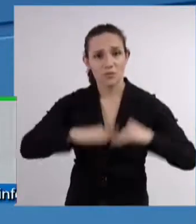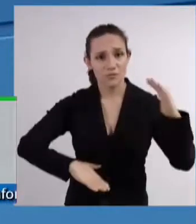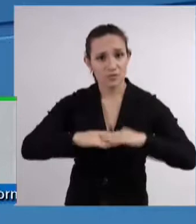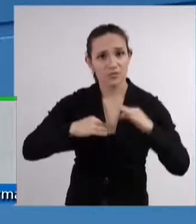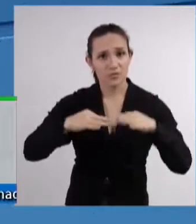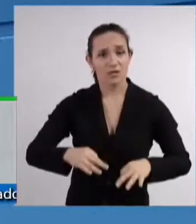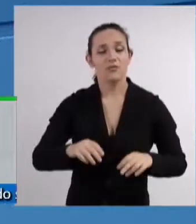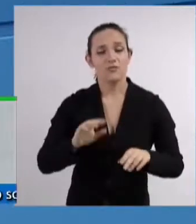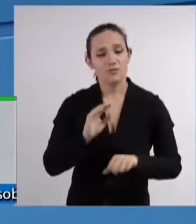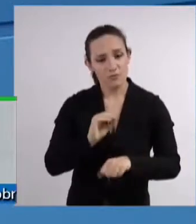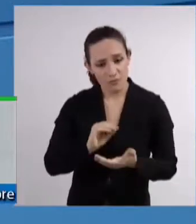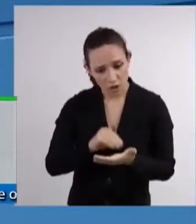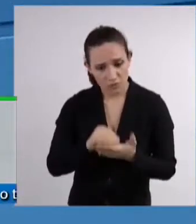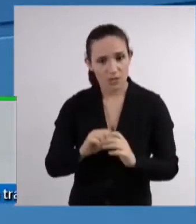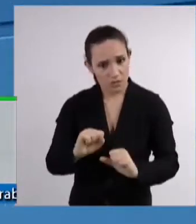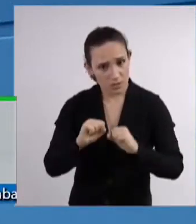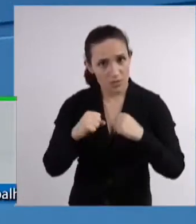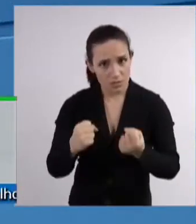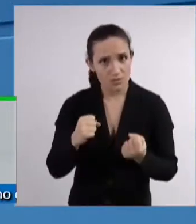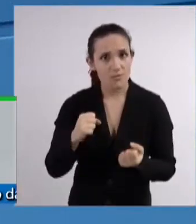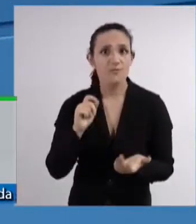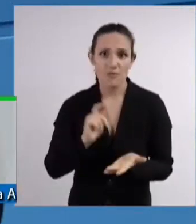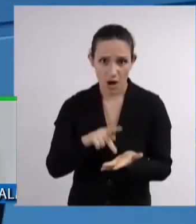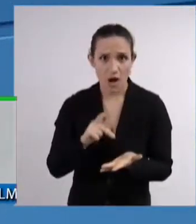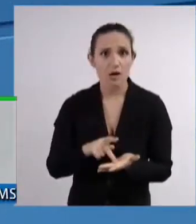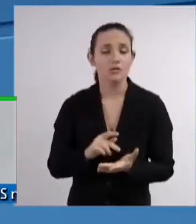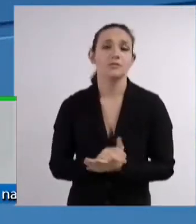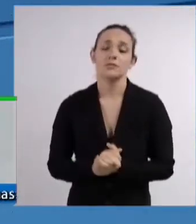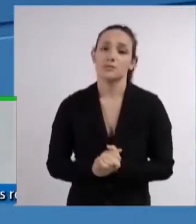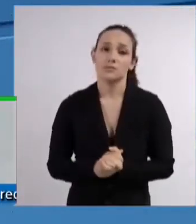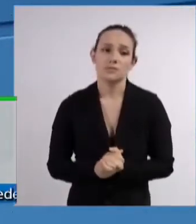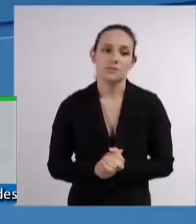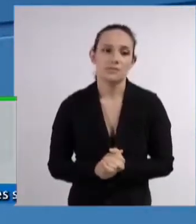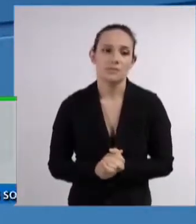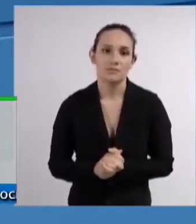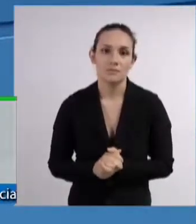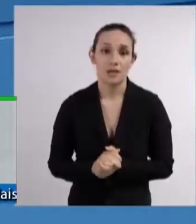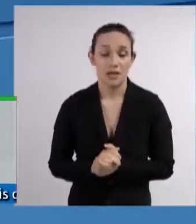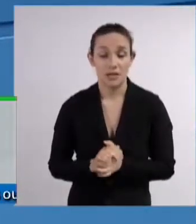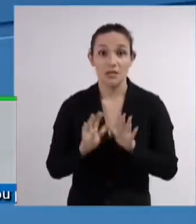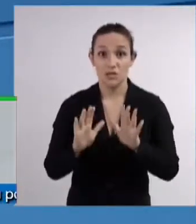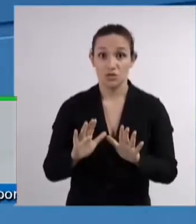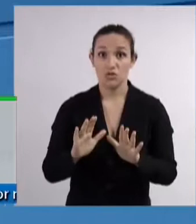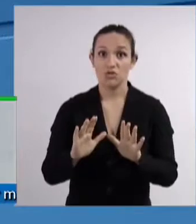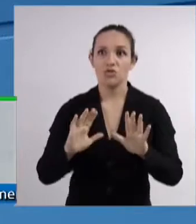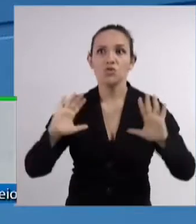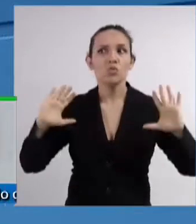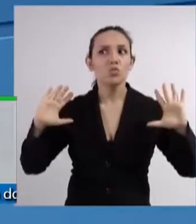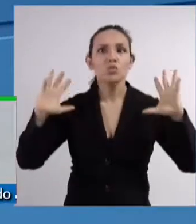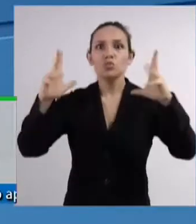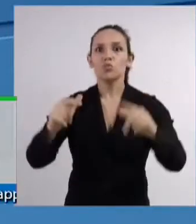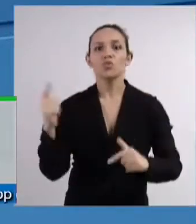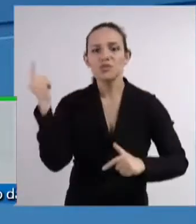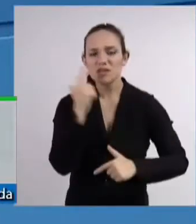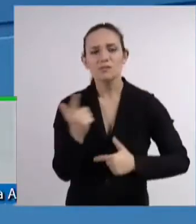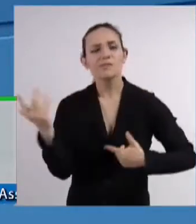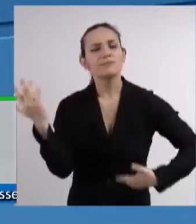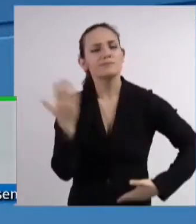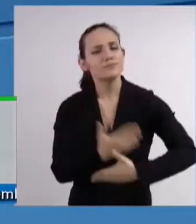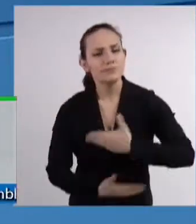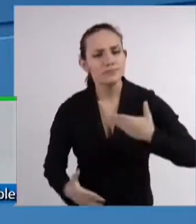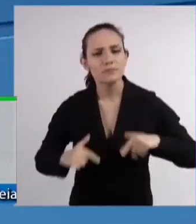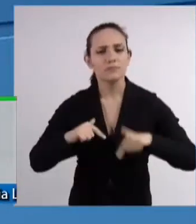muita dedicação, falta muito empenho para que efetivamente, de uma maneira geral, aqueles que